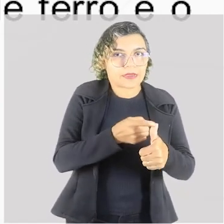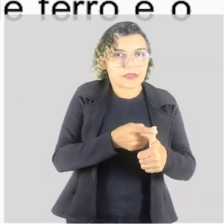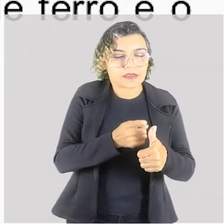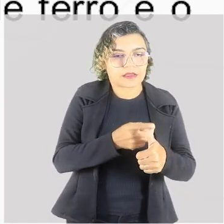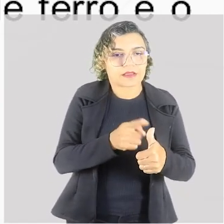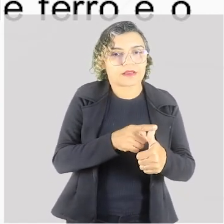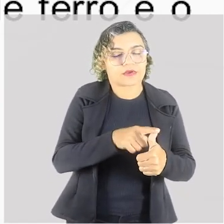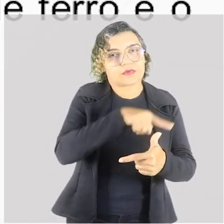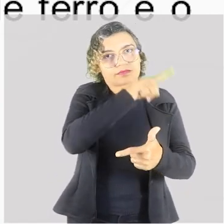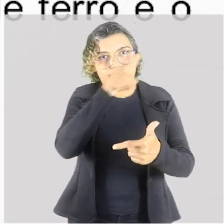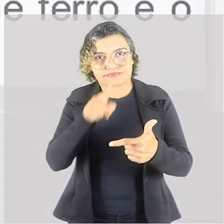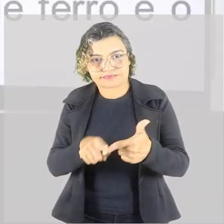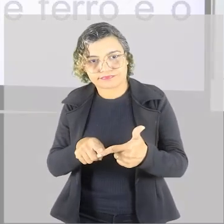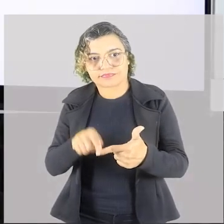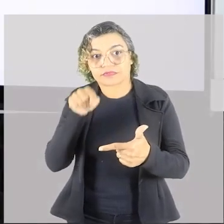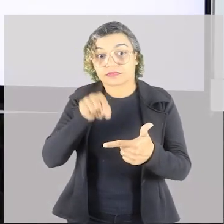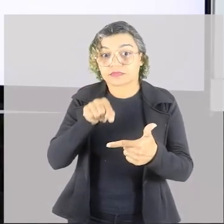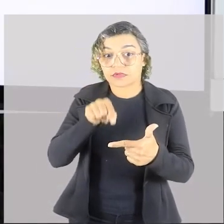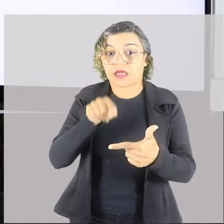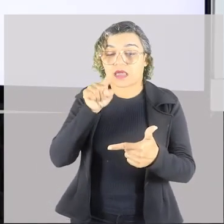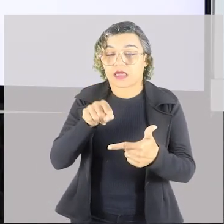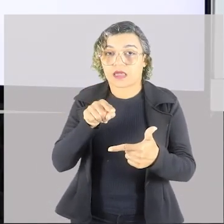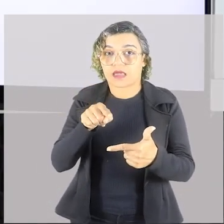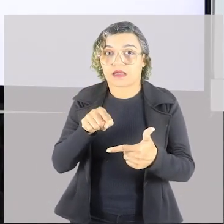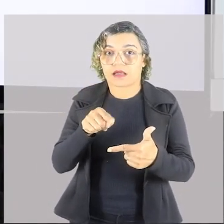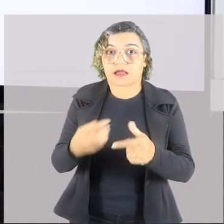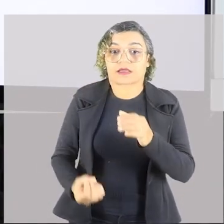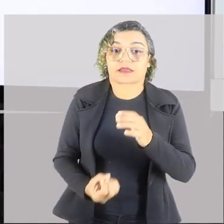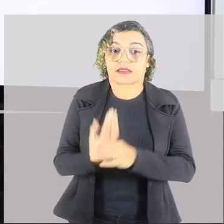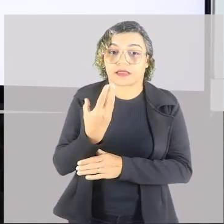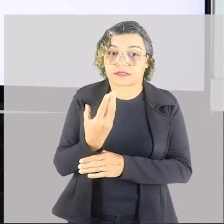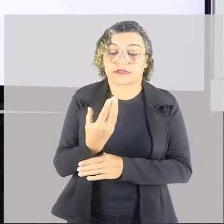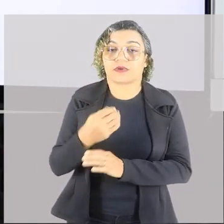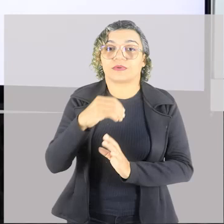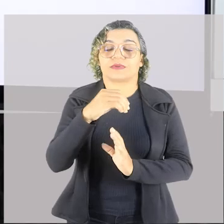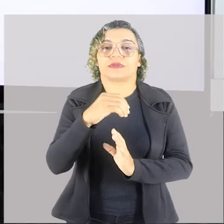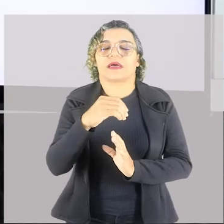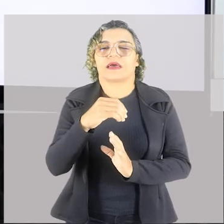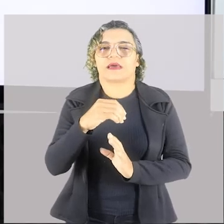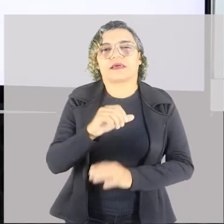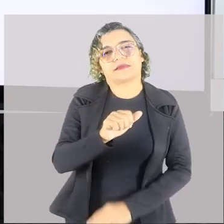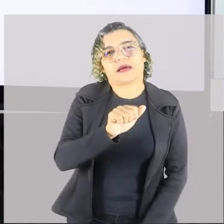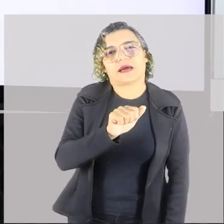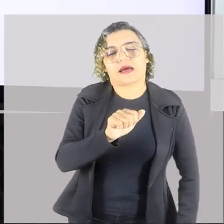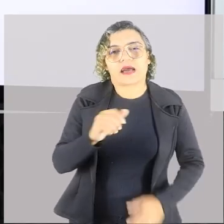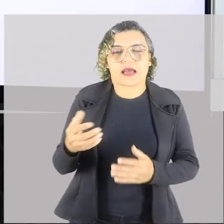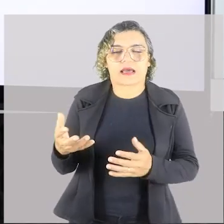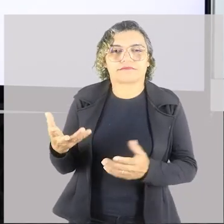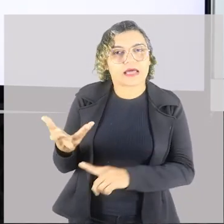barbárie. A barbárie tem a ver com a invenção da arte e da cerâmica. Então, as primeiras